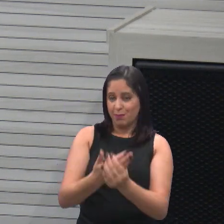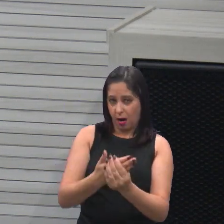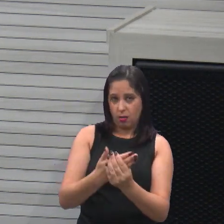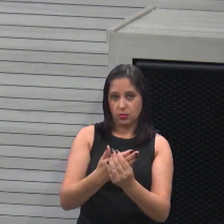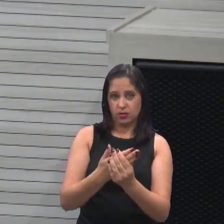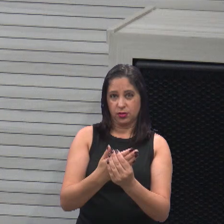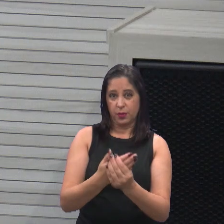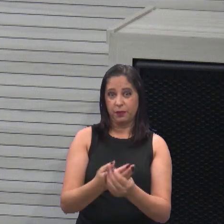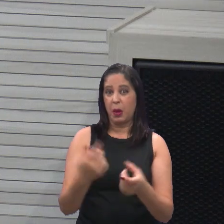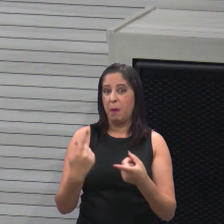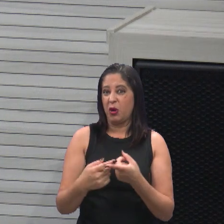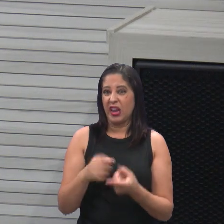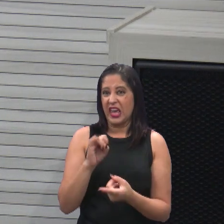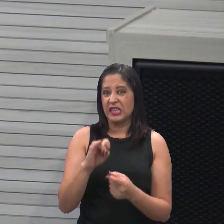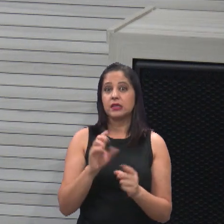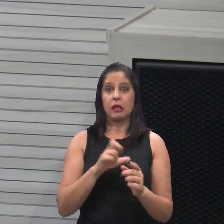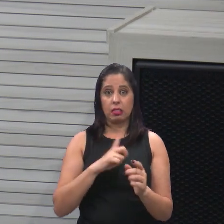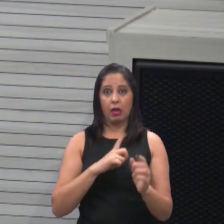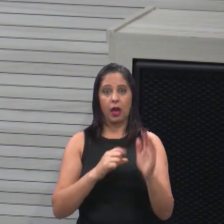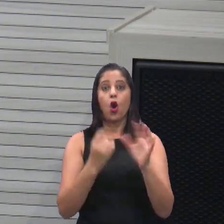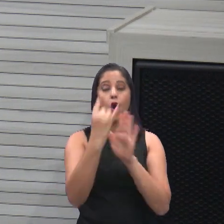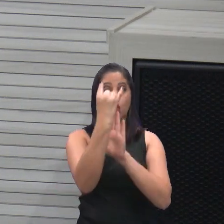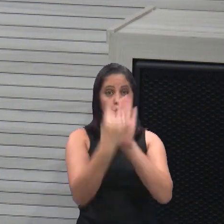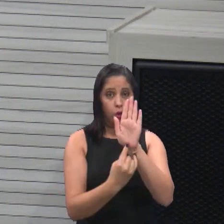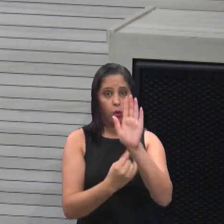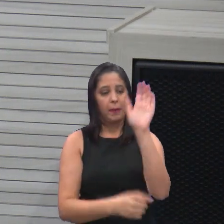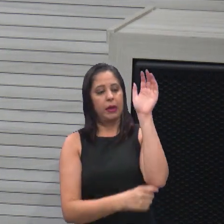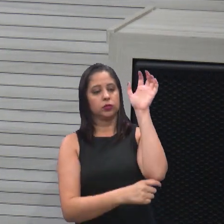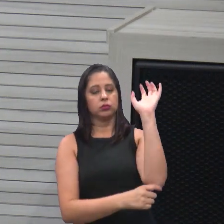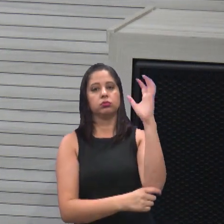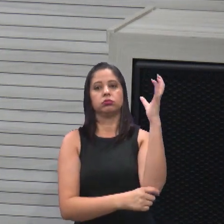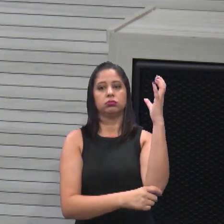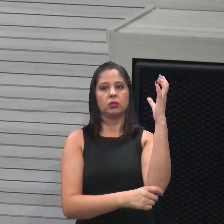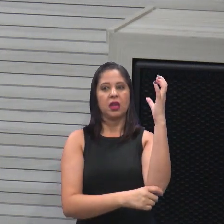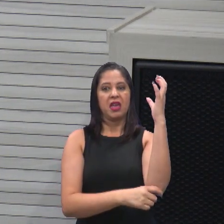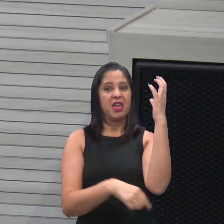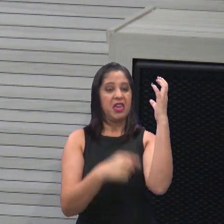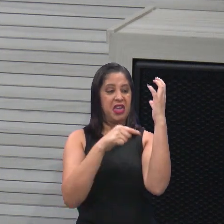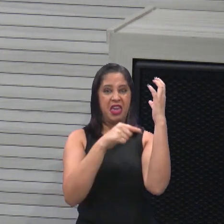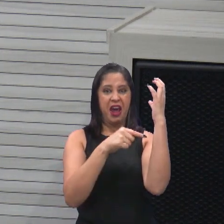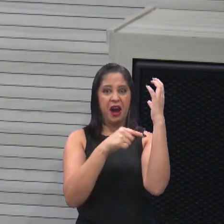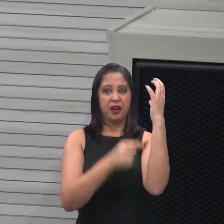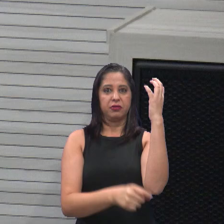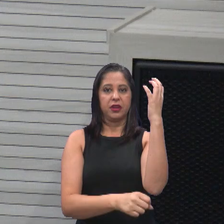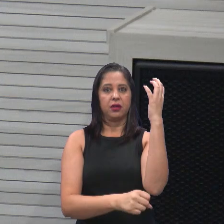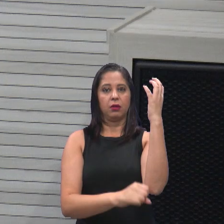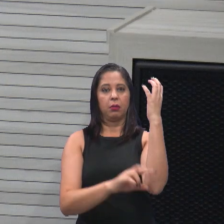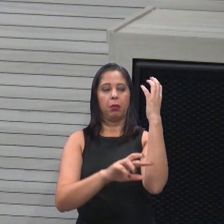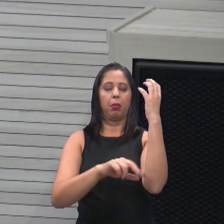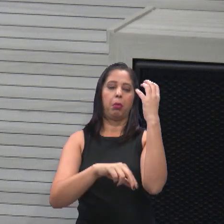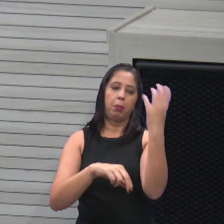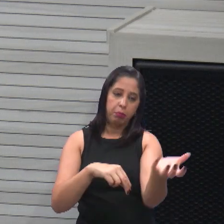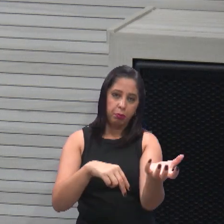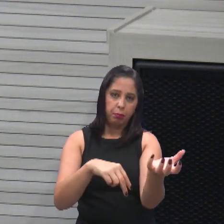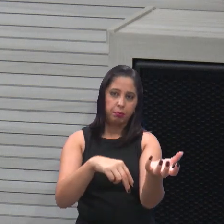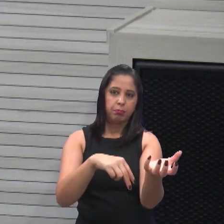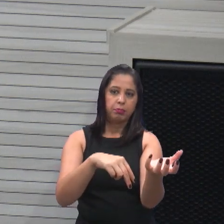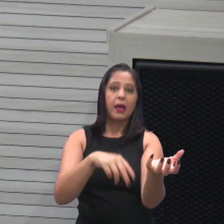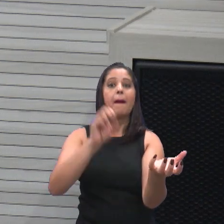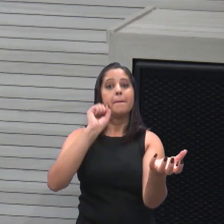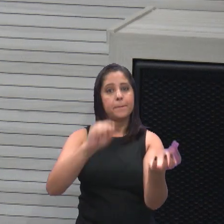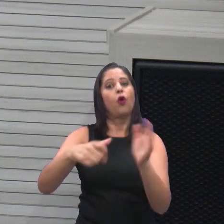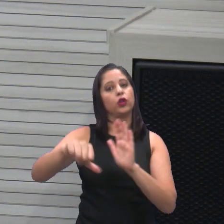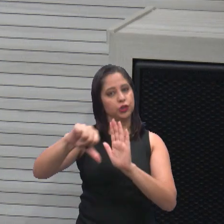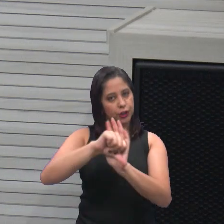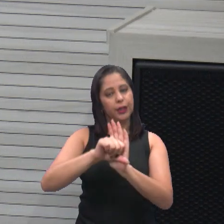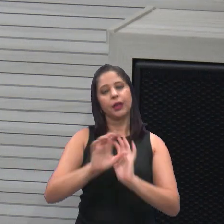foi removido, por exemplo, não foi feita a remoção, você tem todo um processo criminal em cima disso tudo. Então,